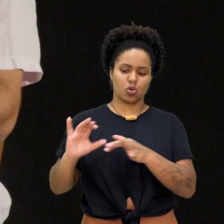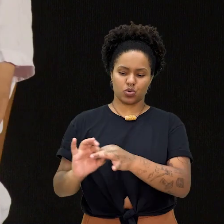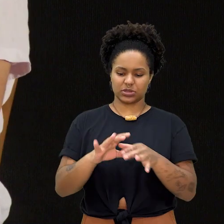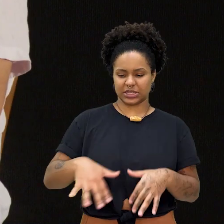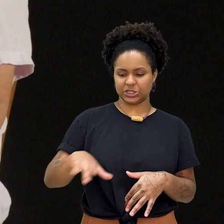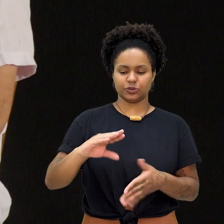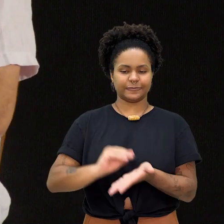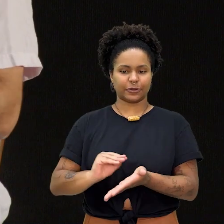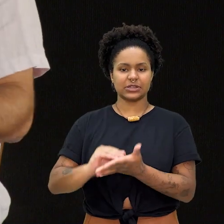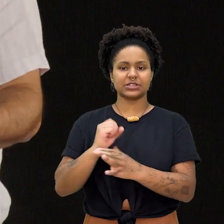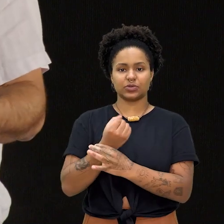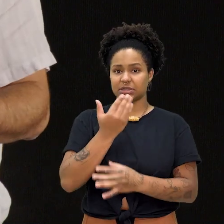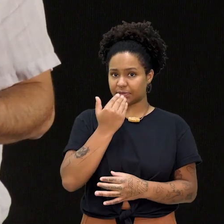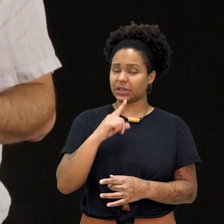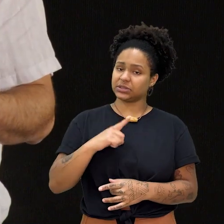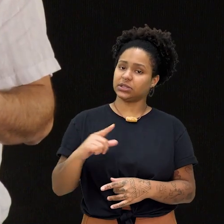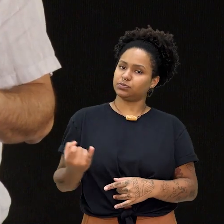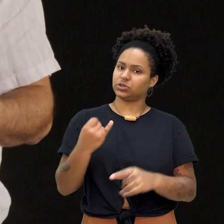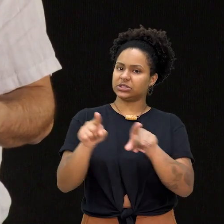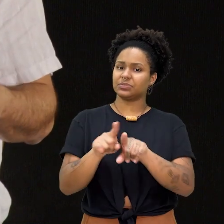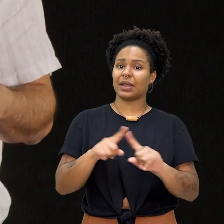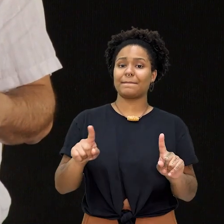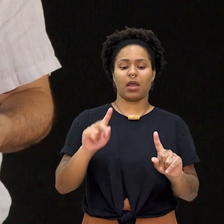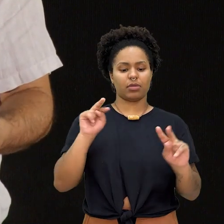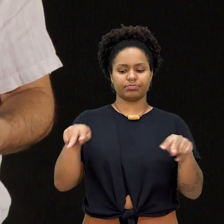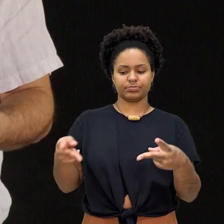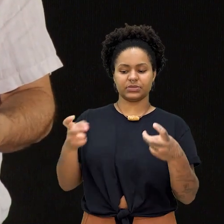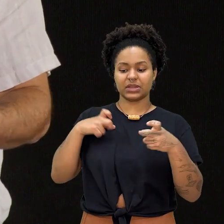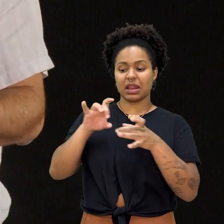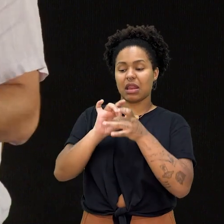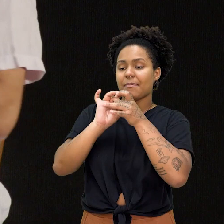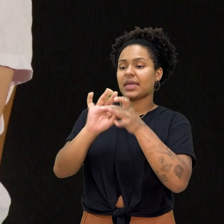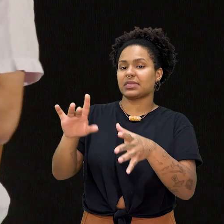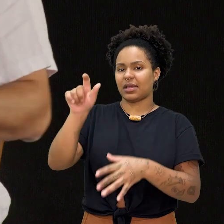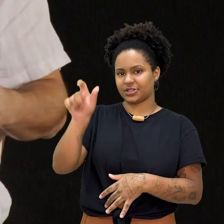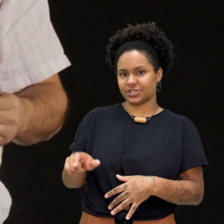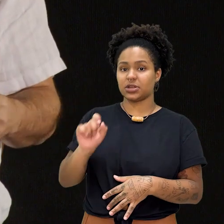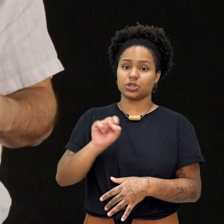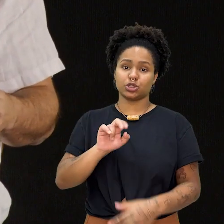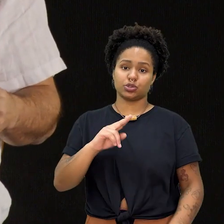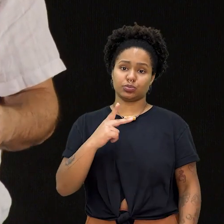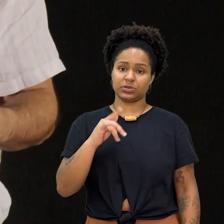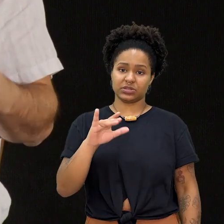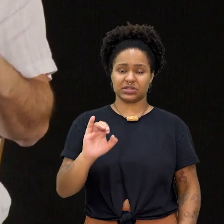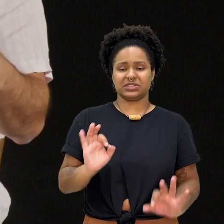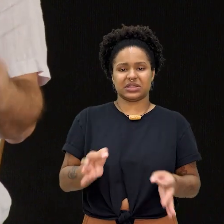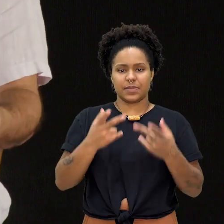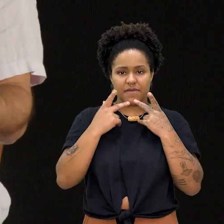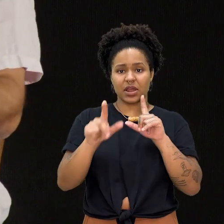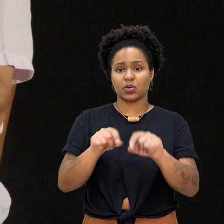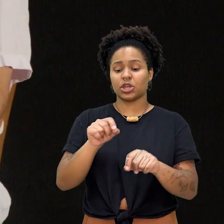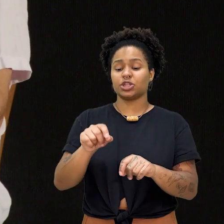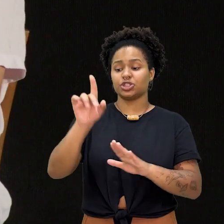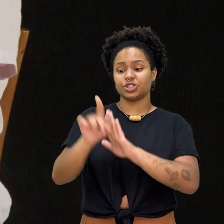alimentar, tenha um papel. Mas, do ponto de vista da liberdade do indivíduo, que é algo que o Suplicy sempre reforça, o direito